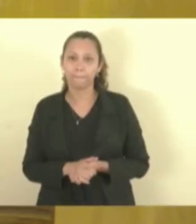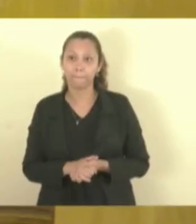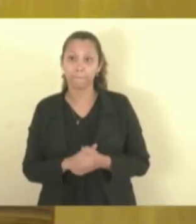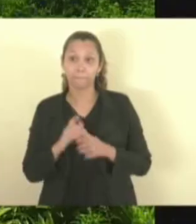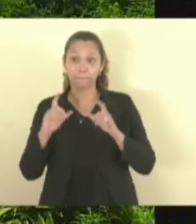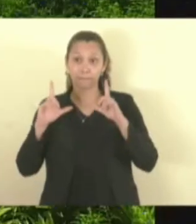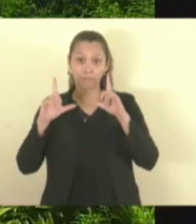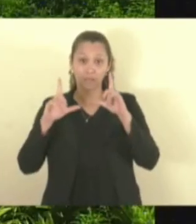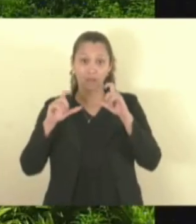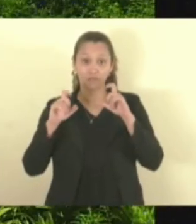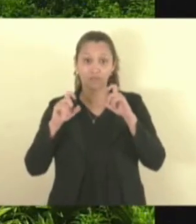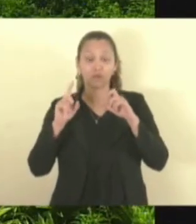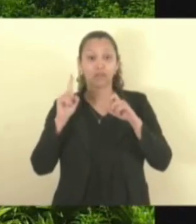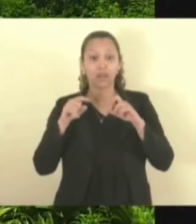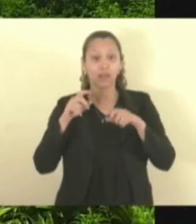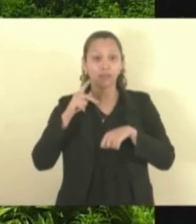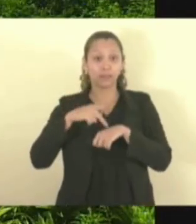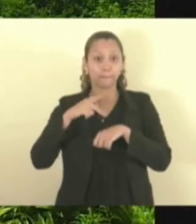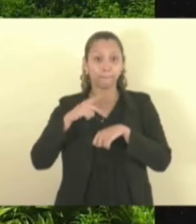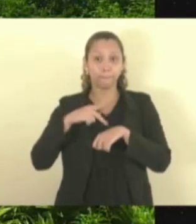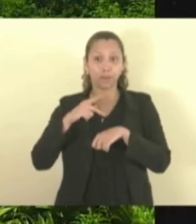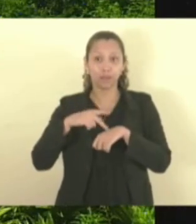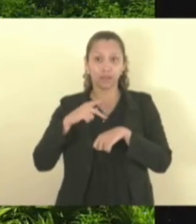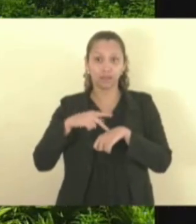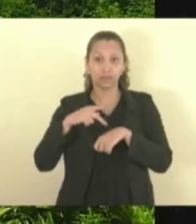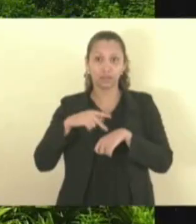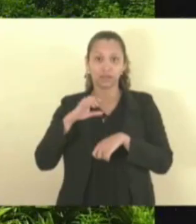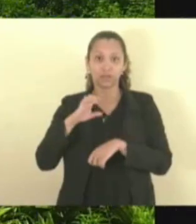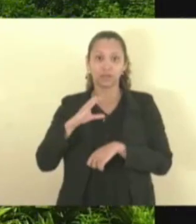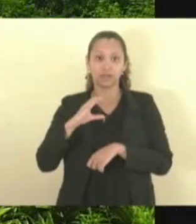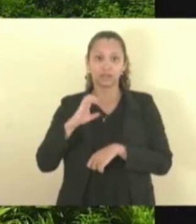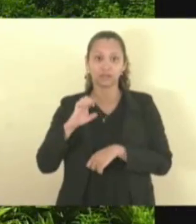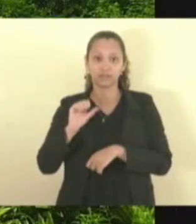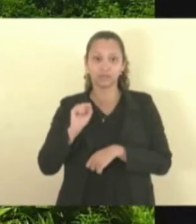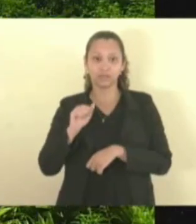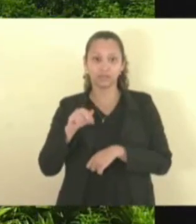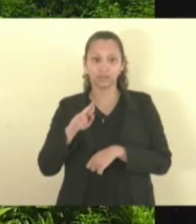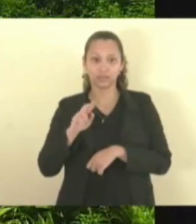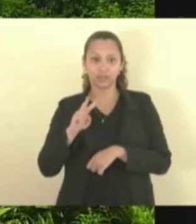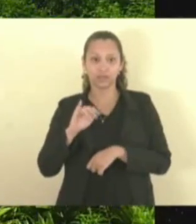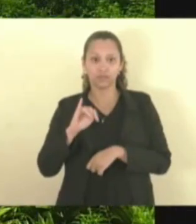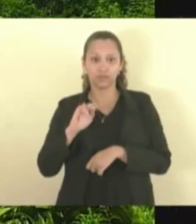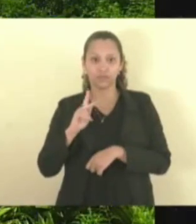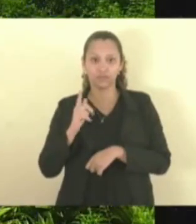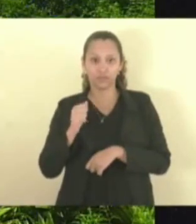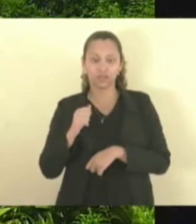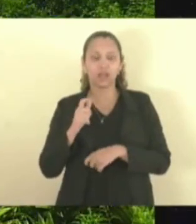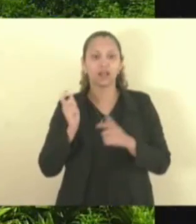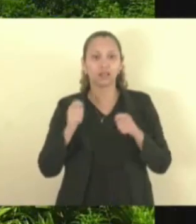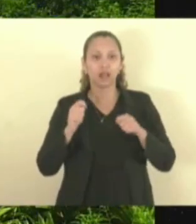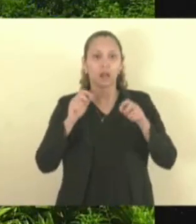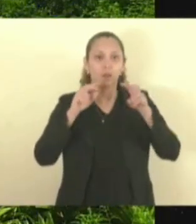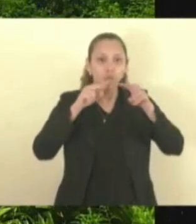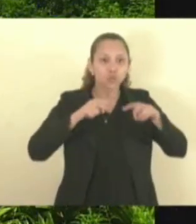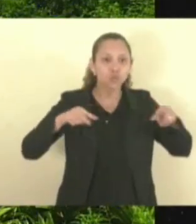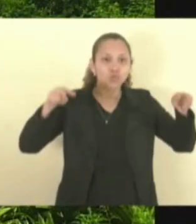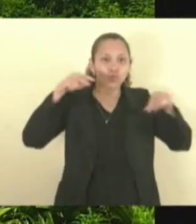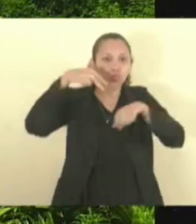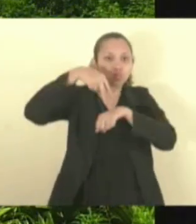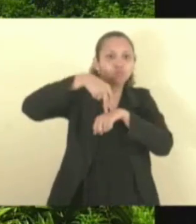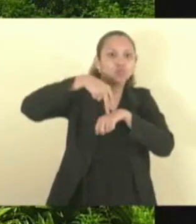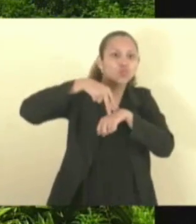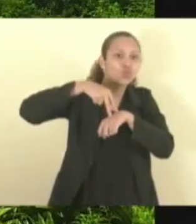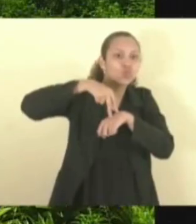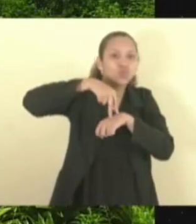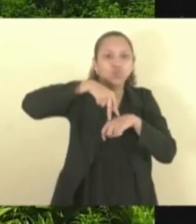fotografia do mirante ali da Pedra, do Parque Paulo César Vinha, onde dá para ver um pouquinho da planície costeira, do sistema